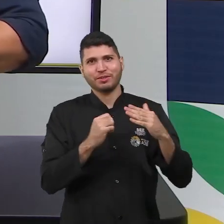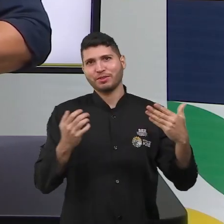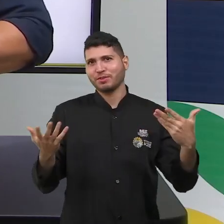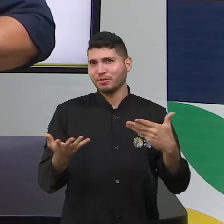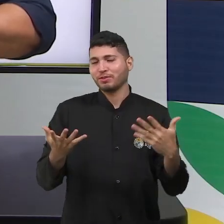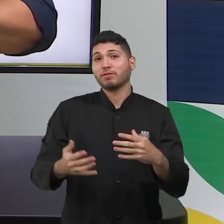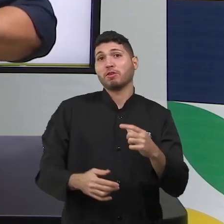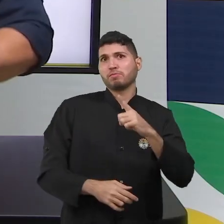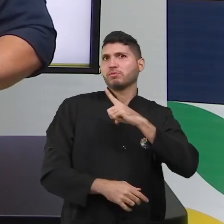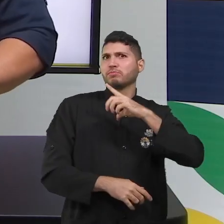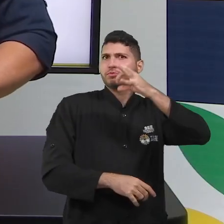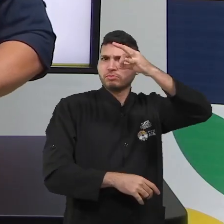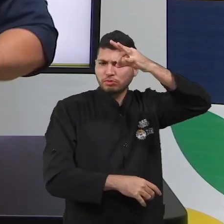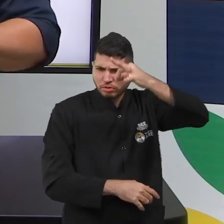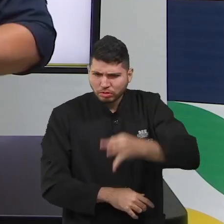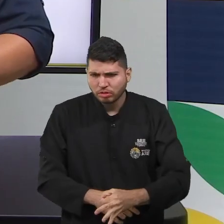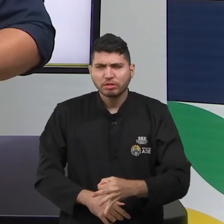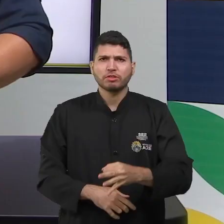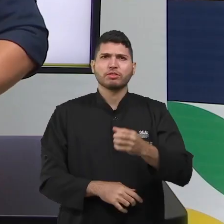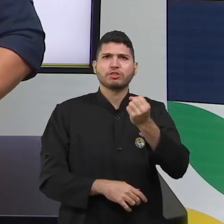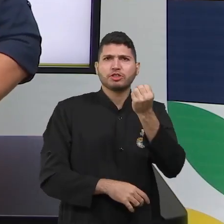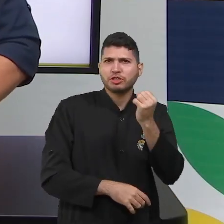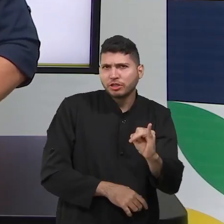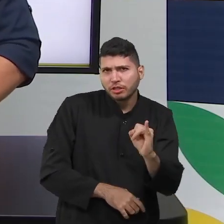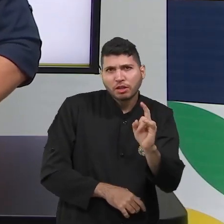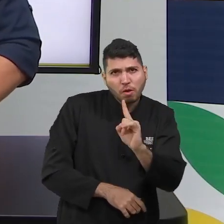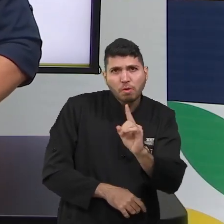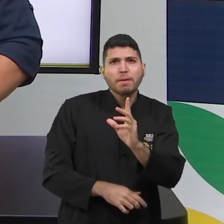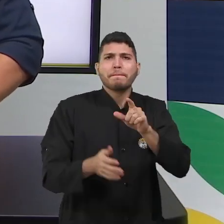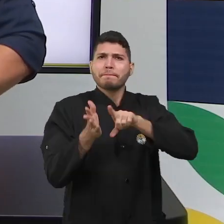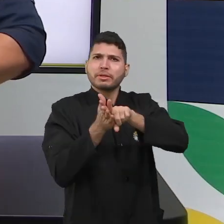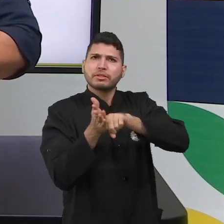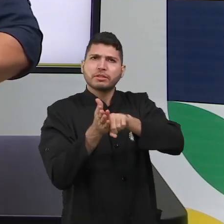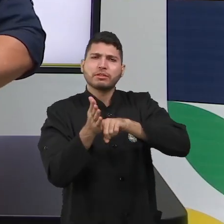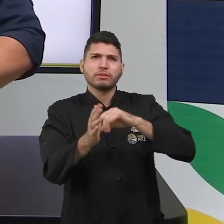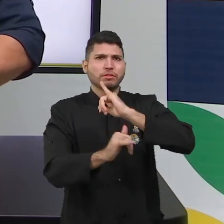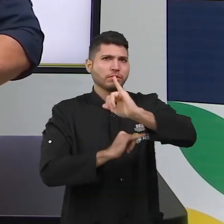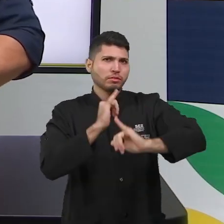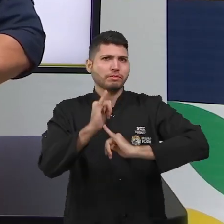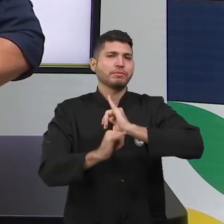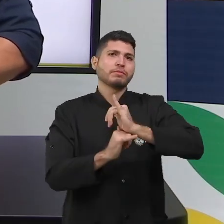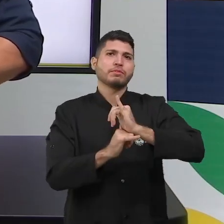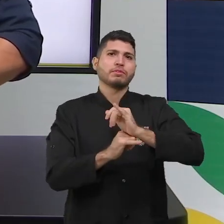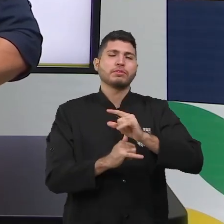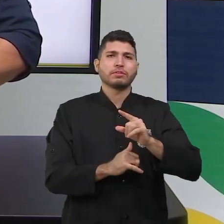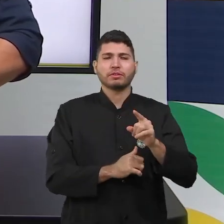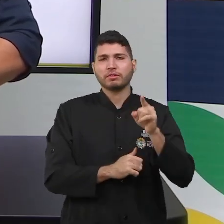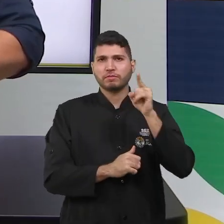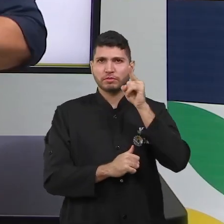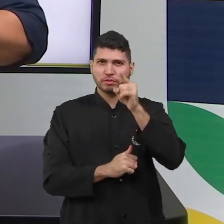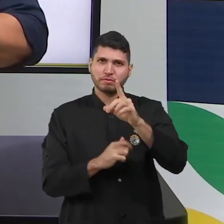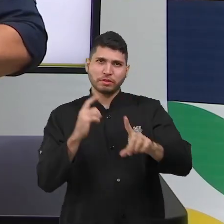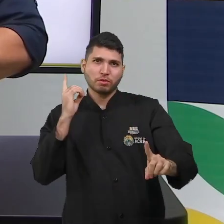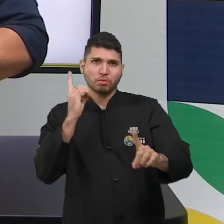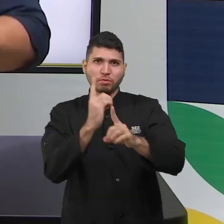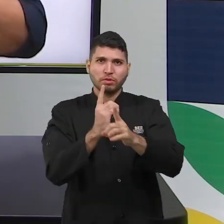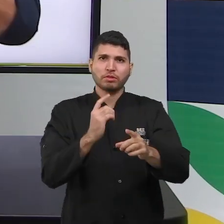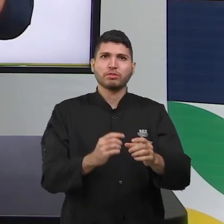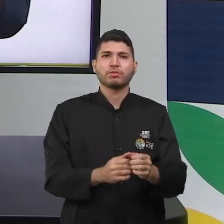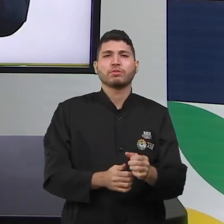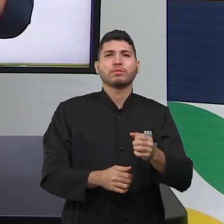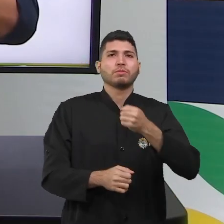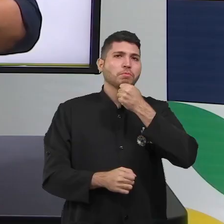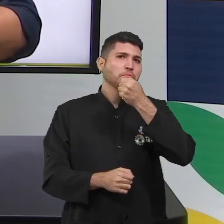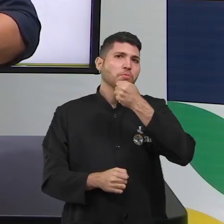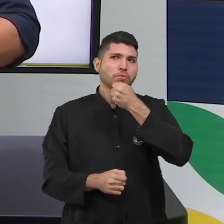já viu. Se você não viu, pesquise na internet, que não vai ser difícil você encontrar uma